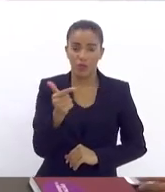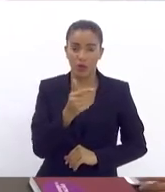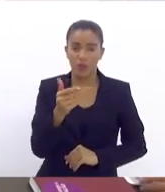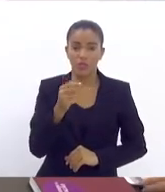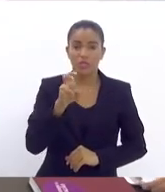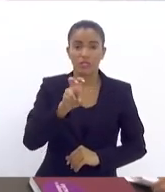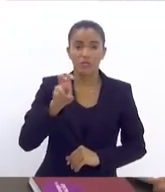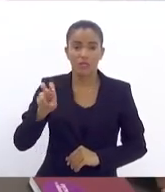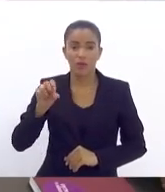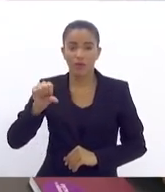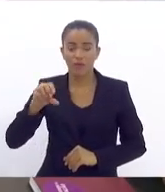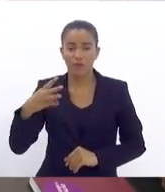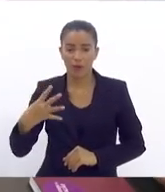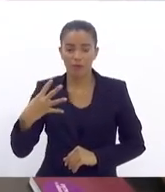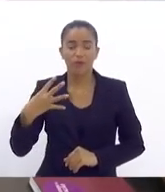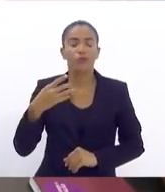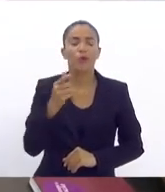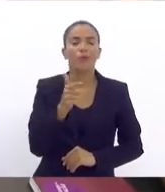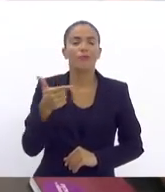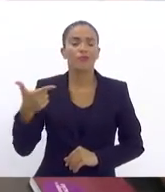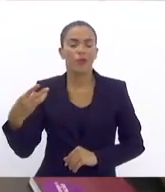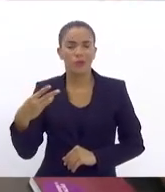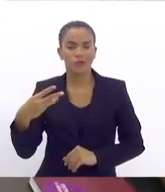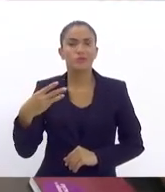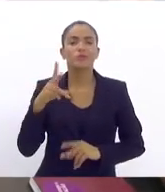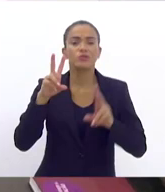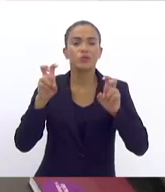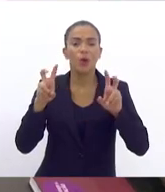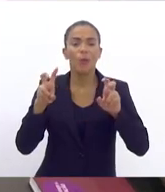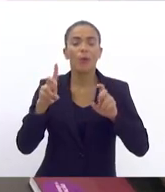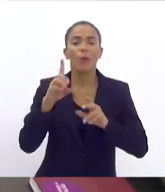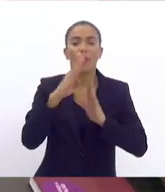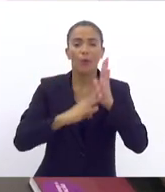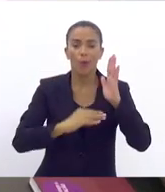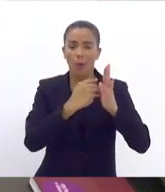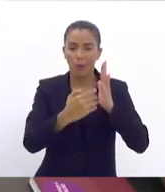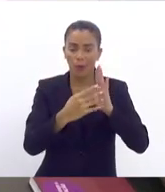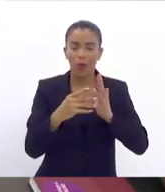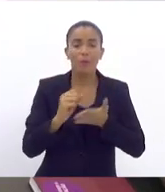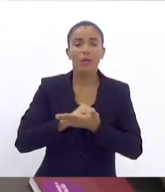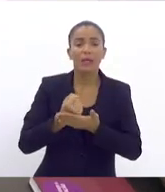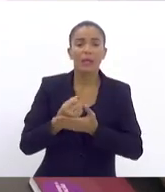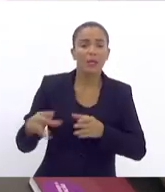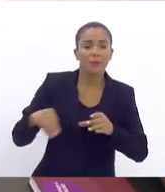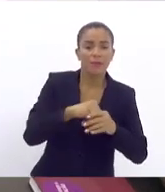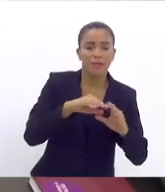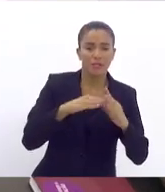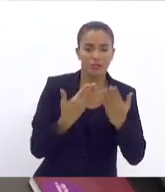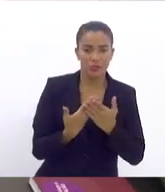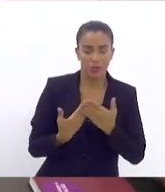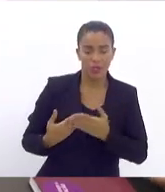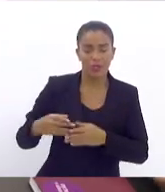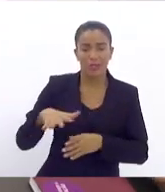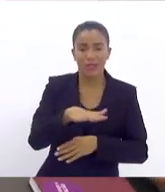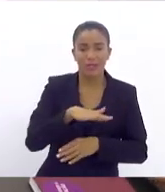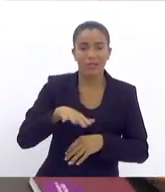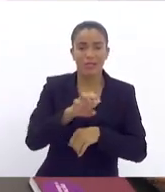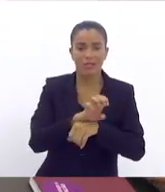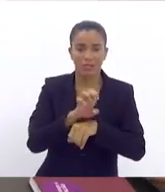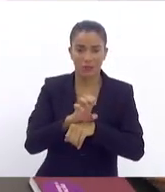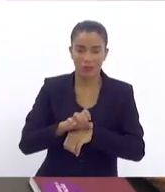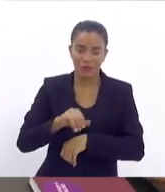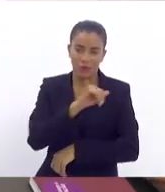é o 5594 de 2022, de autoria do deputado Marcelo Dino, que institui o programa Game na Escola na Rede Estadual de Ensino do Estado do Rio de